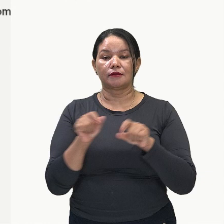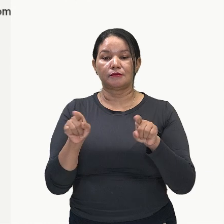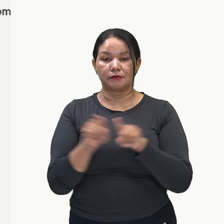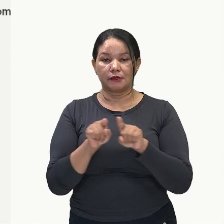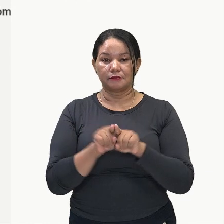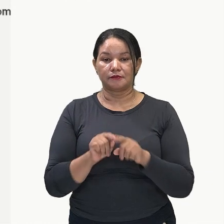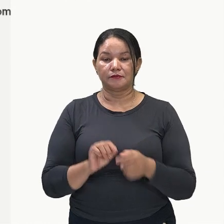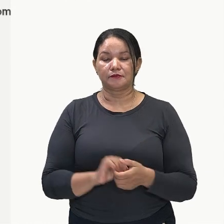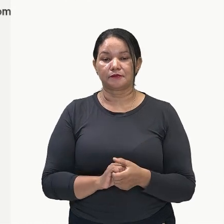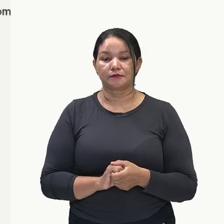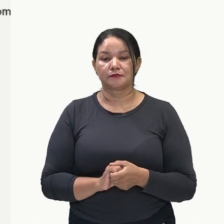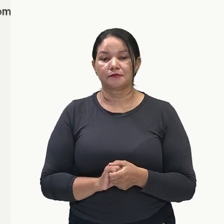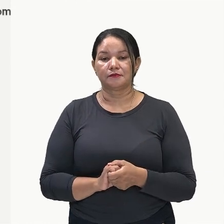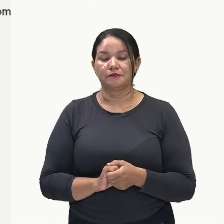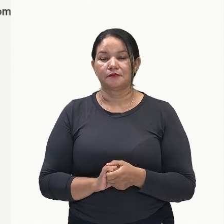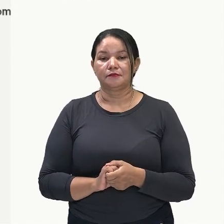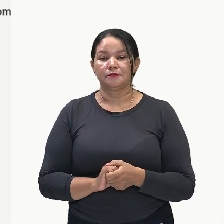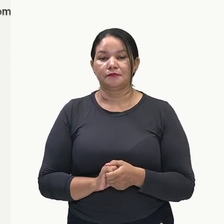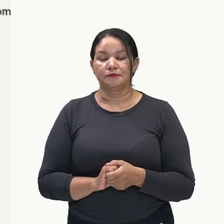Ebulição.